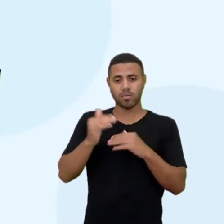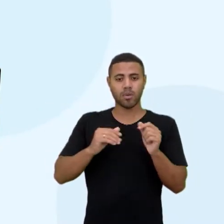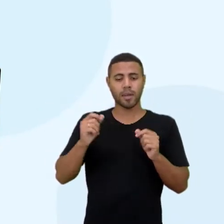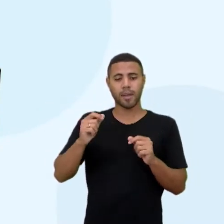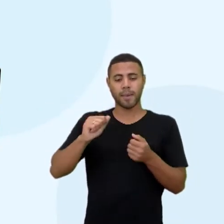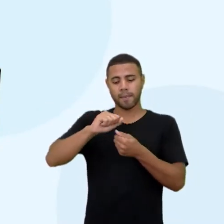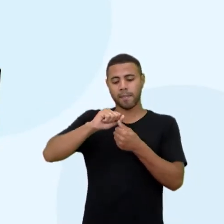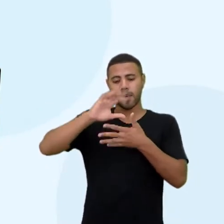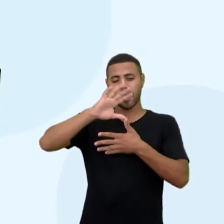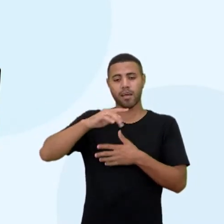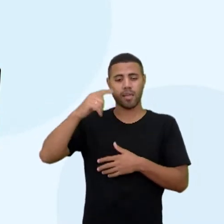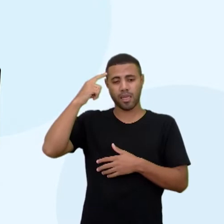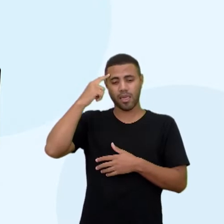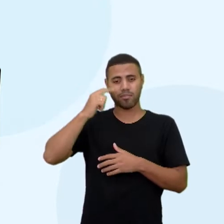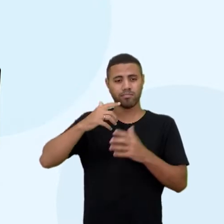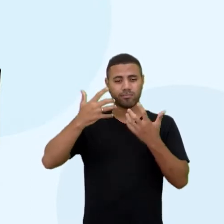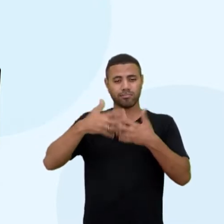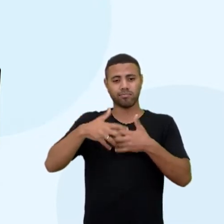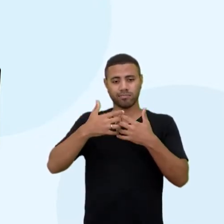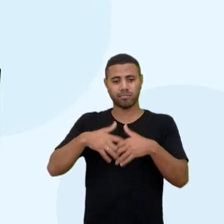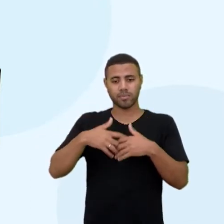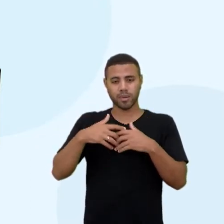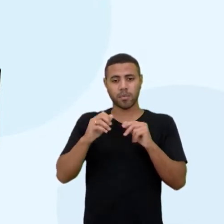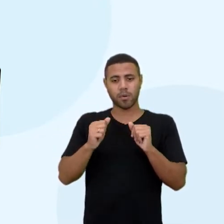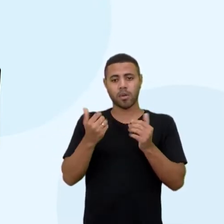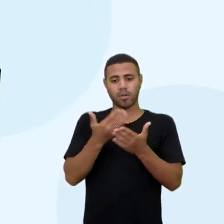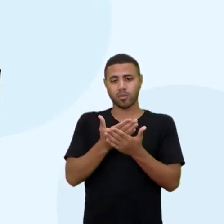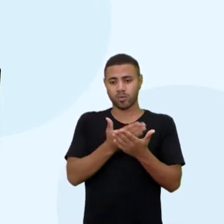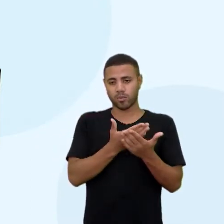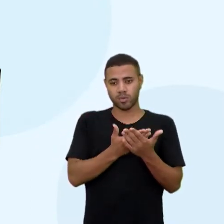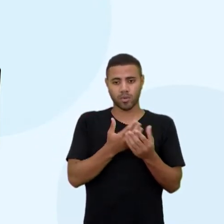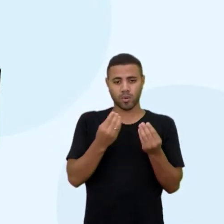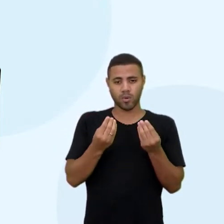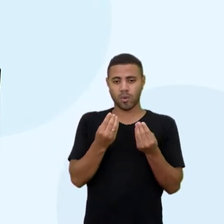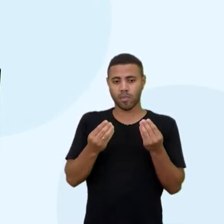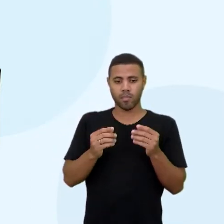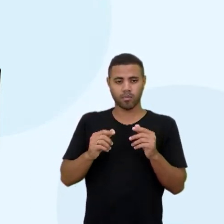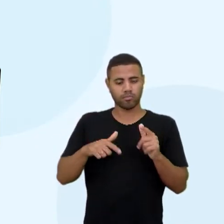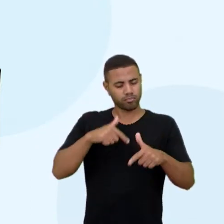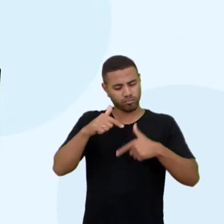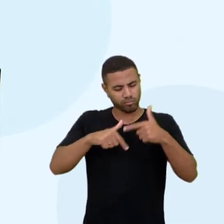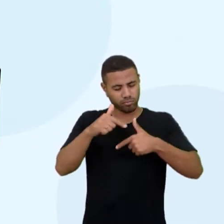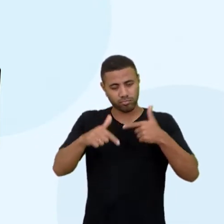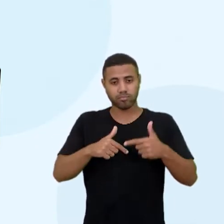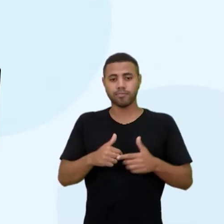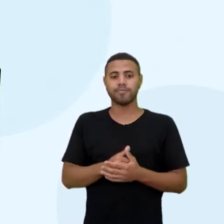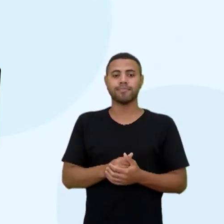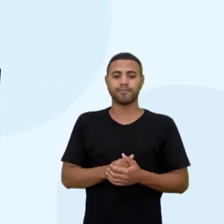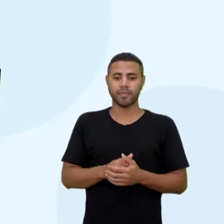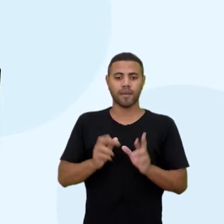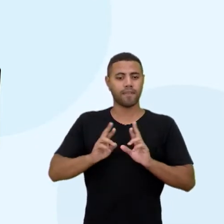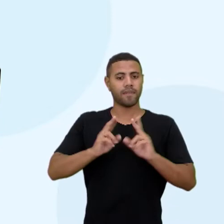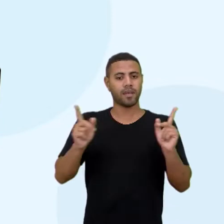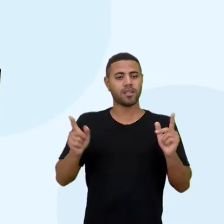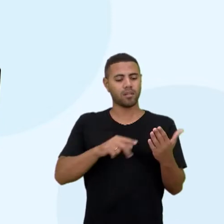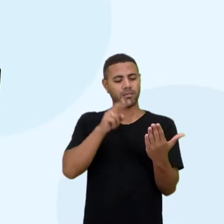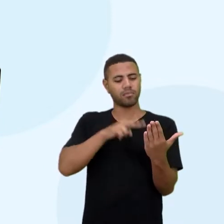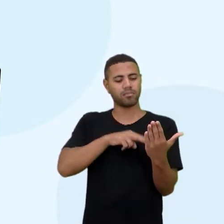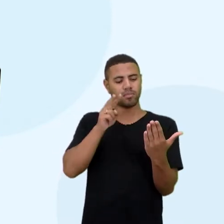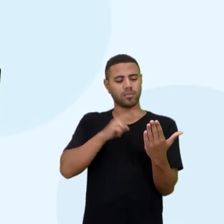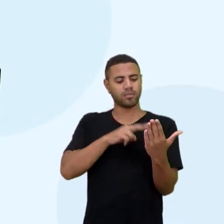de aprendizagem. Os estudantes aí bem-sucedidos estudam de forma ativa. Isso os diferencia dos que apenas leem